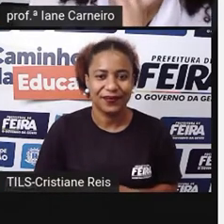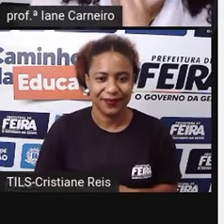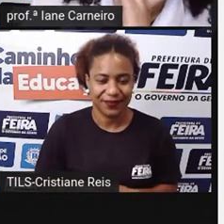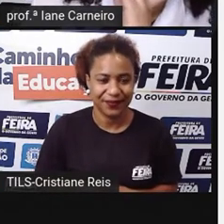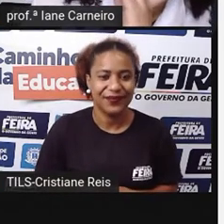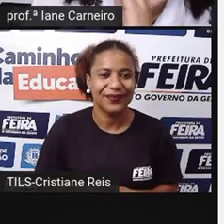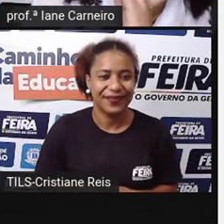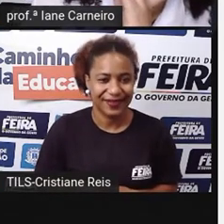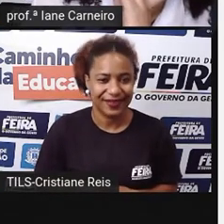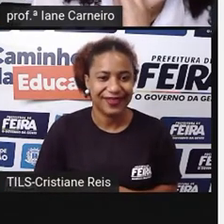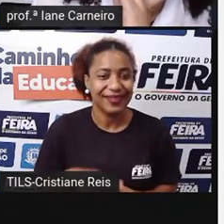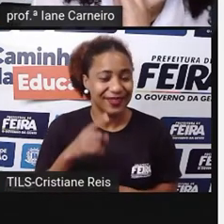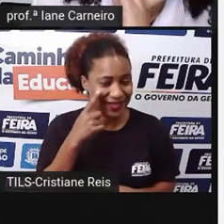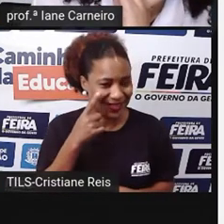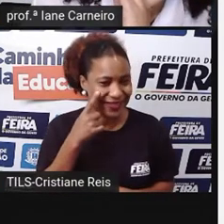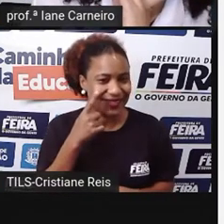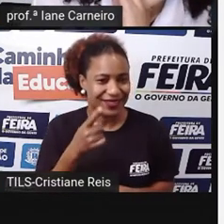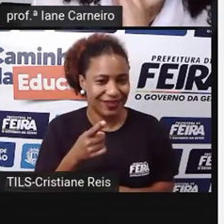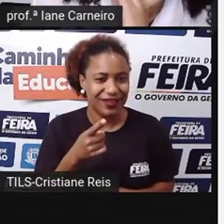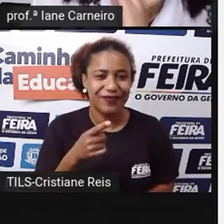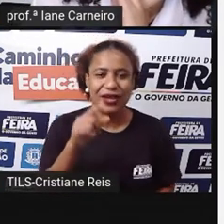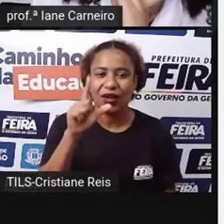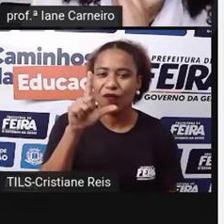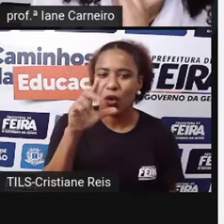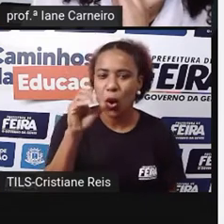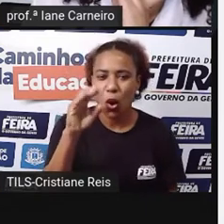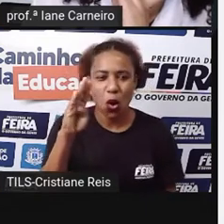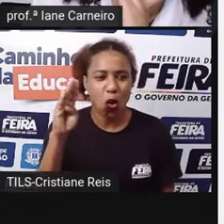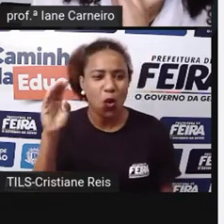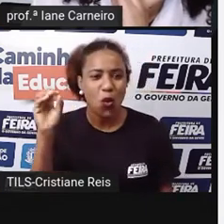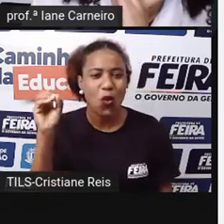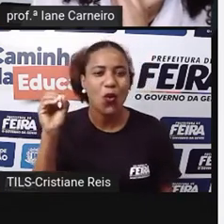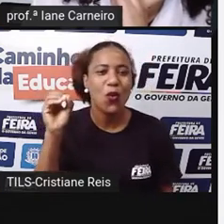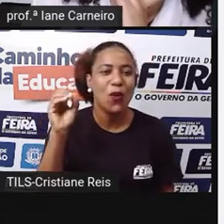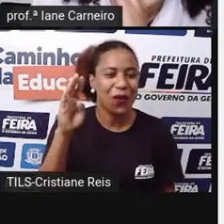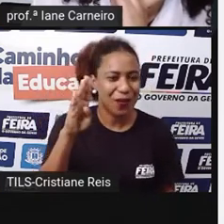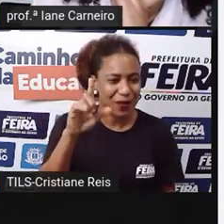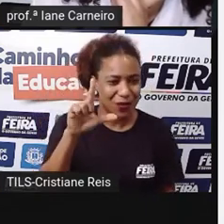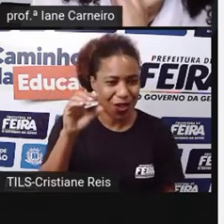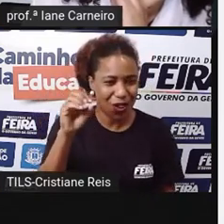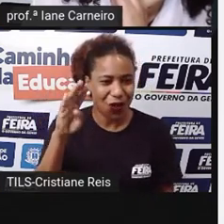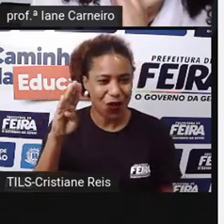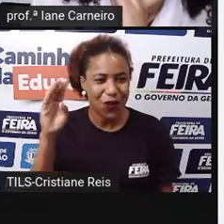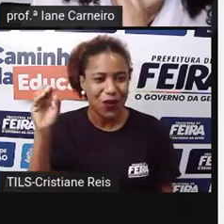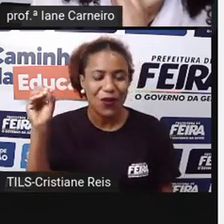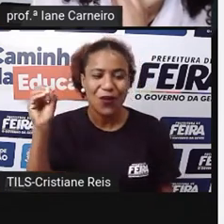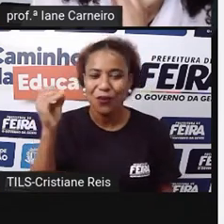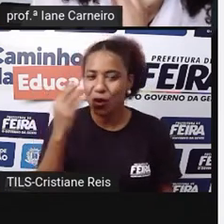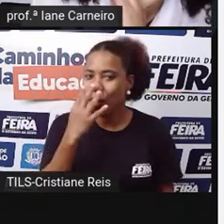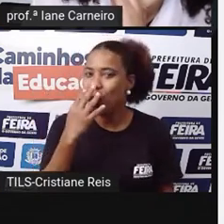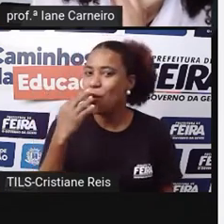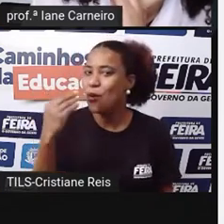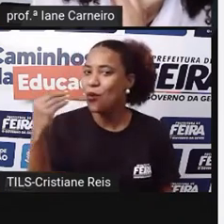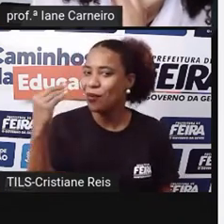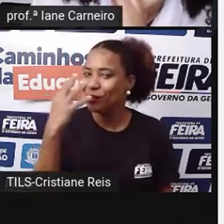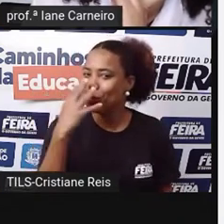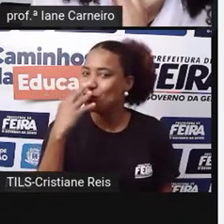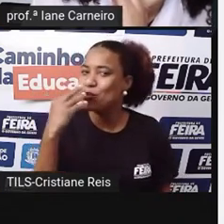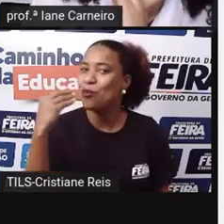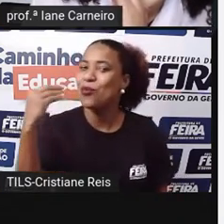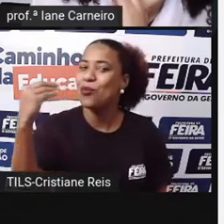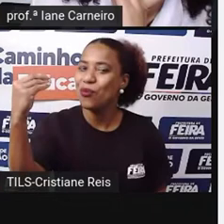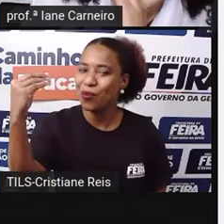Pronto. Quando ele ficava falando, ó, lobo. Opa. Lobo. E aí ele falava de